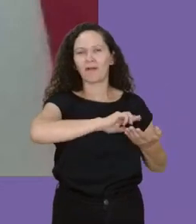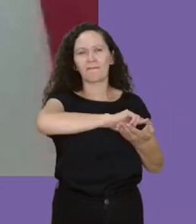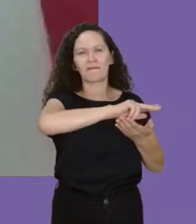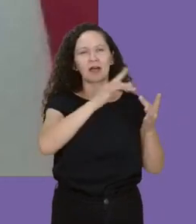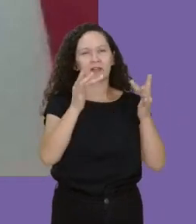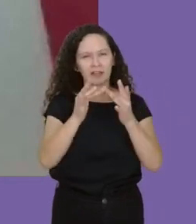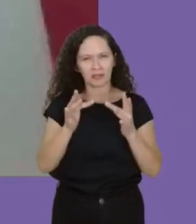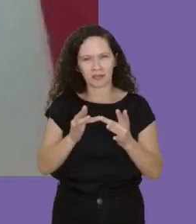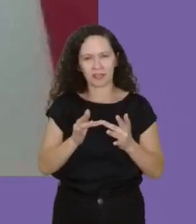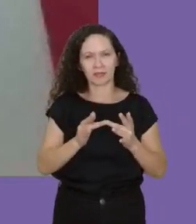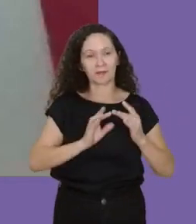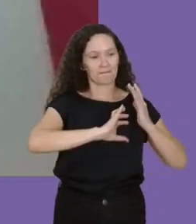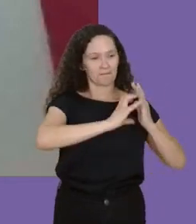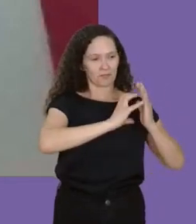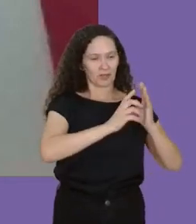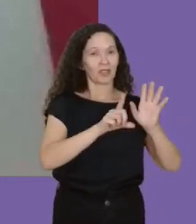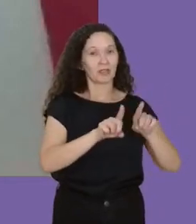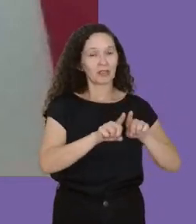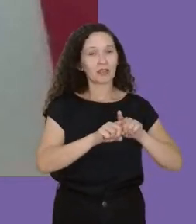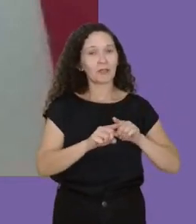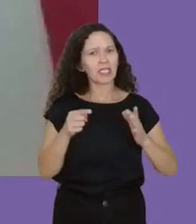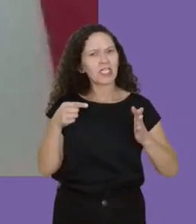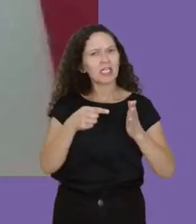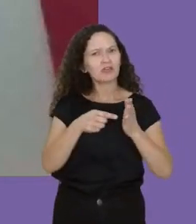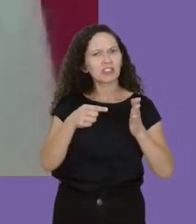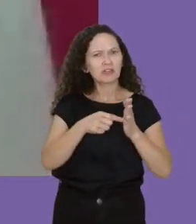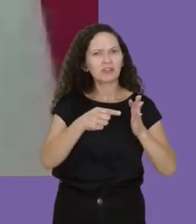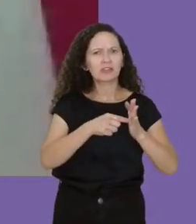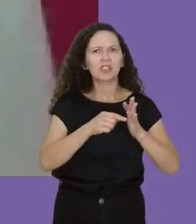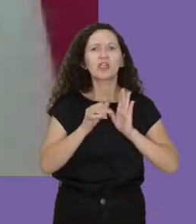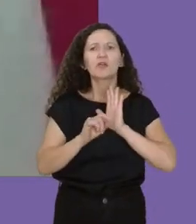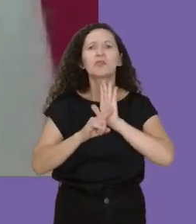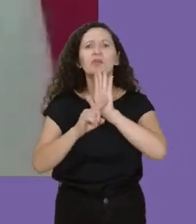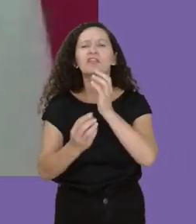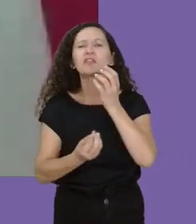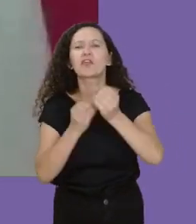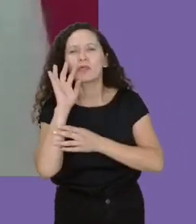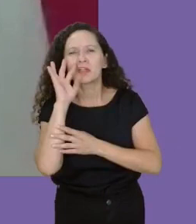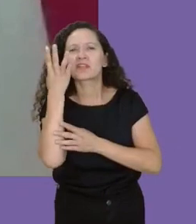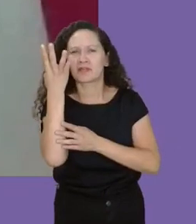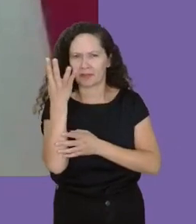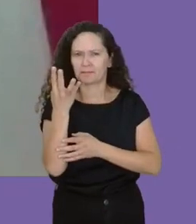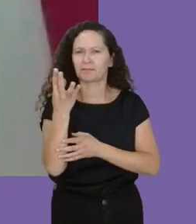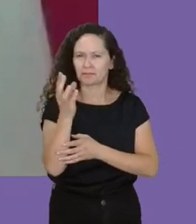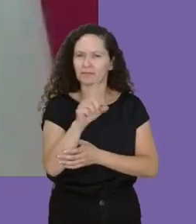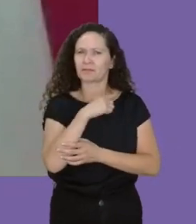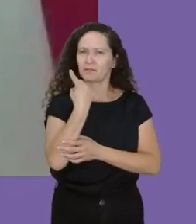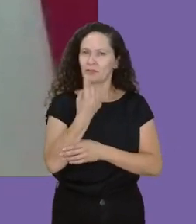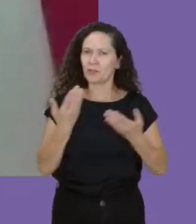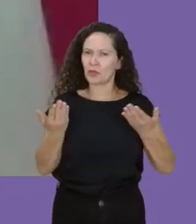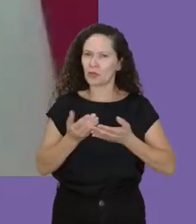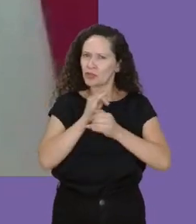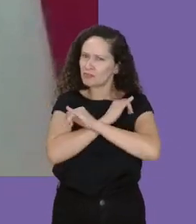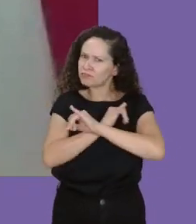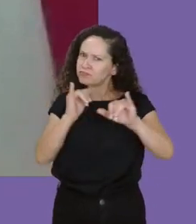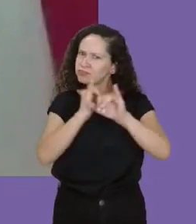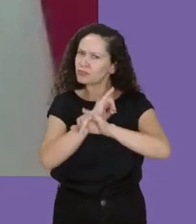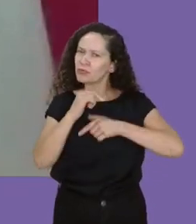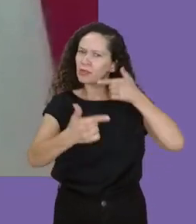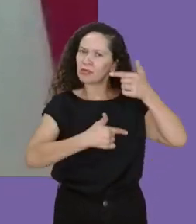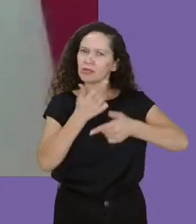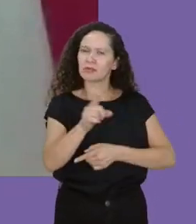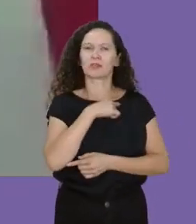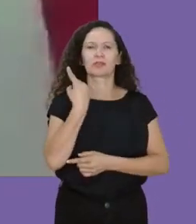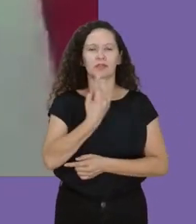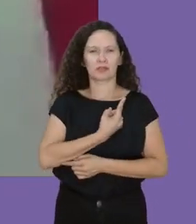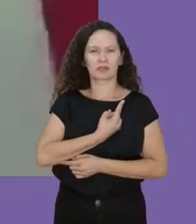próprio partido também vem recebendo denúncias e dando encaminhamento. A gente, até para fazer aqui uma divulgação do nosso trabalho,